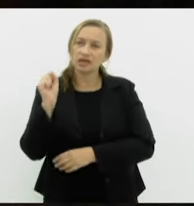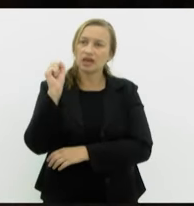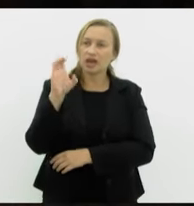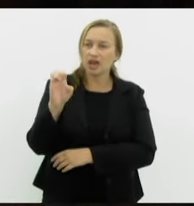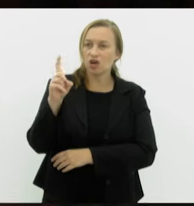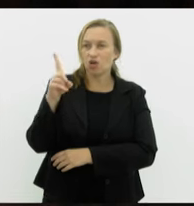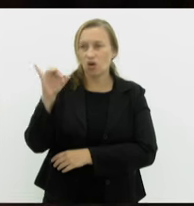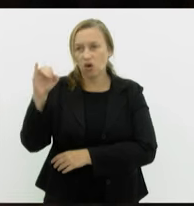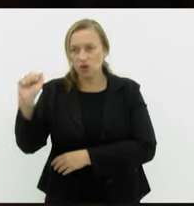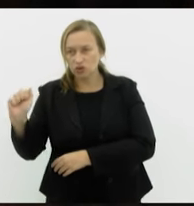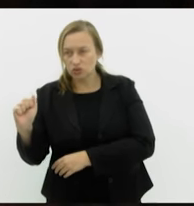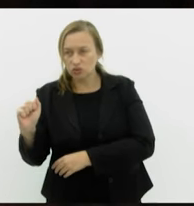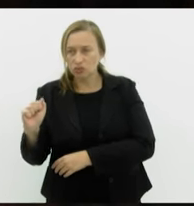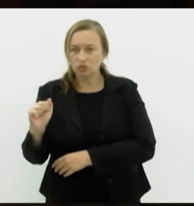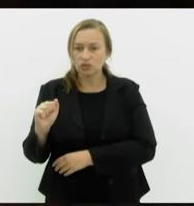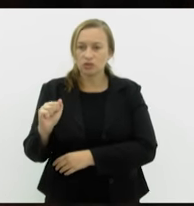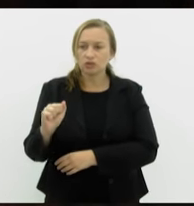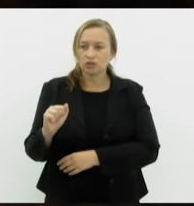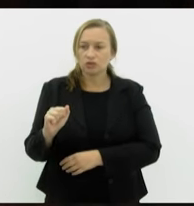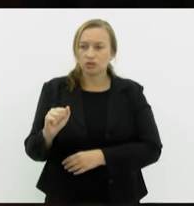e programa de